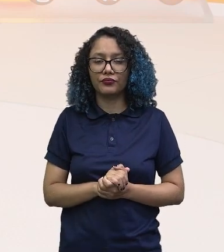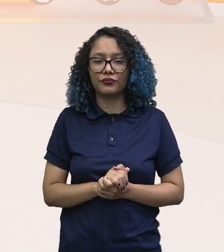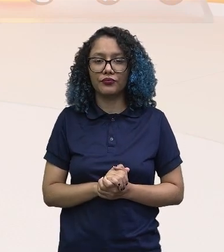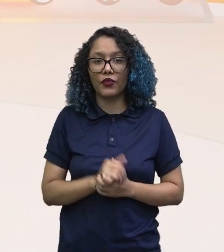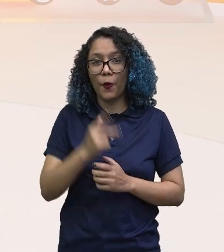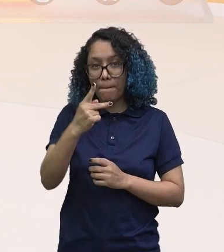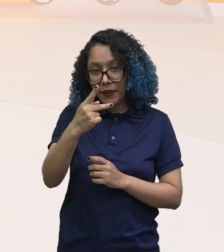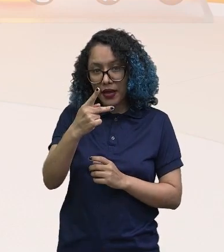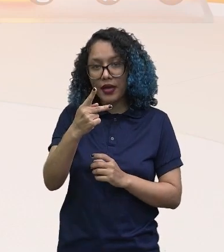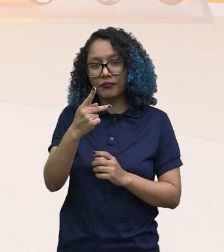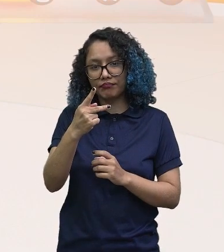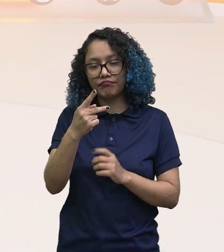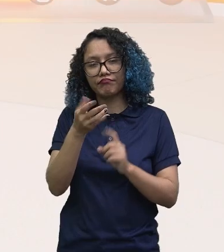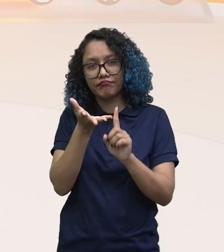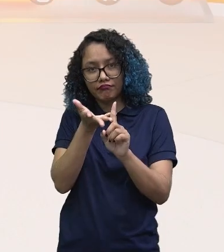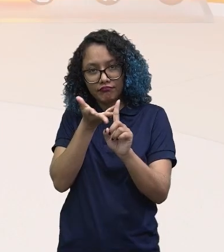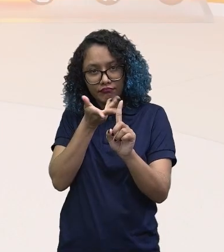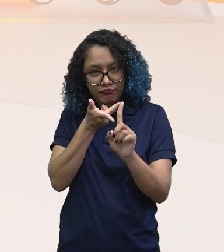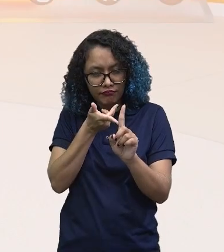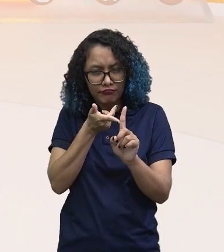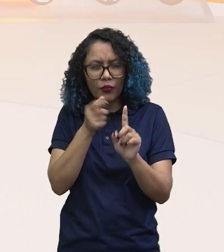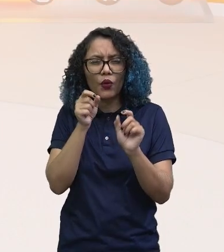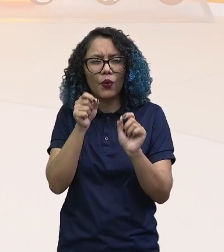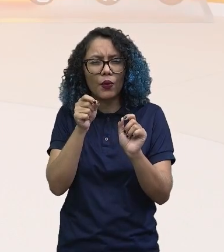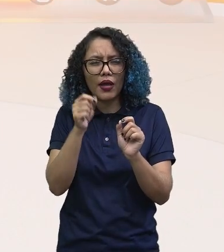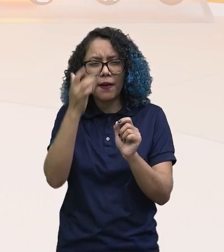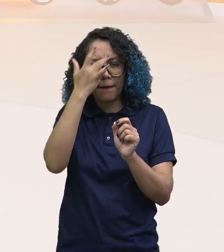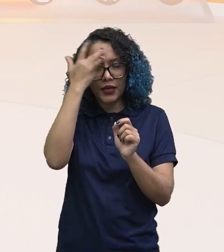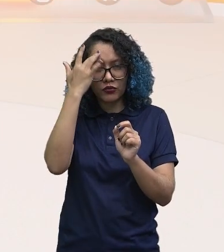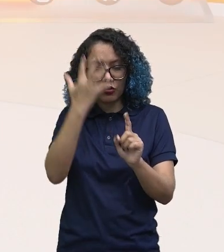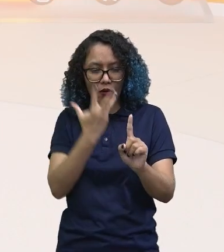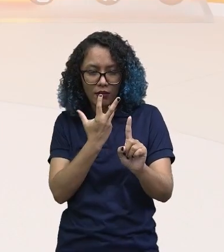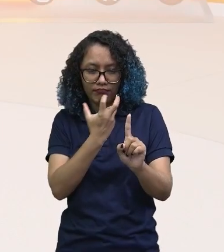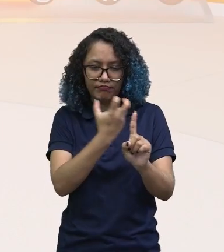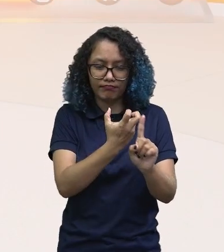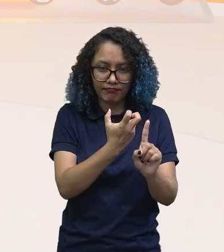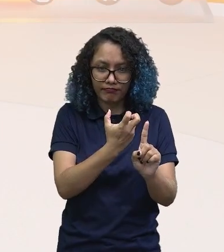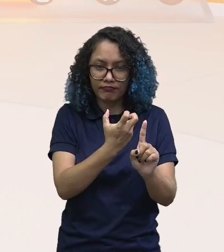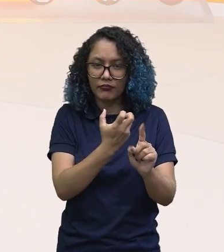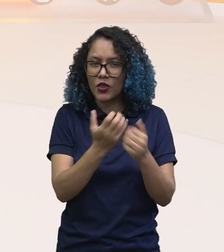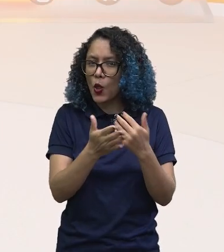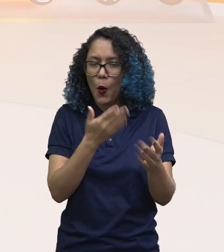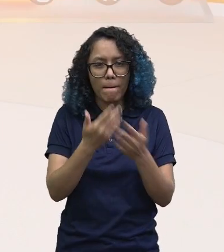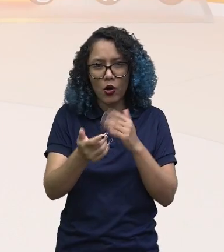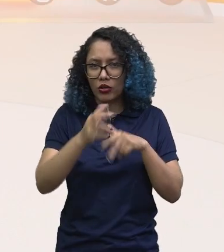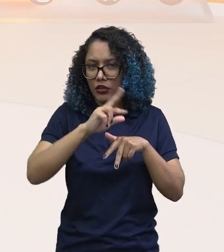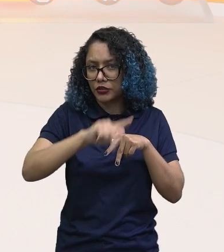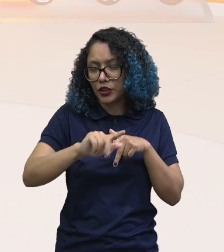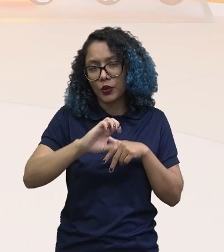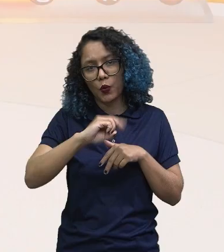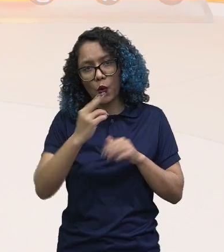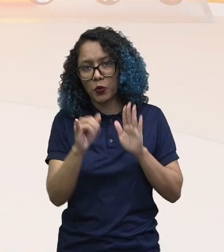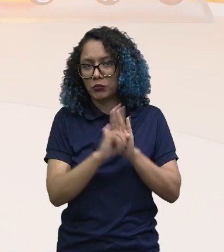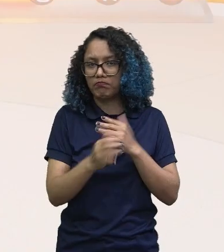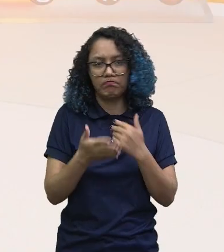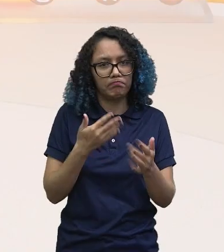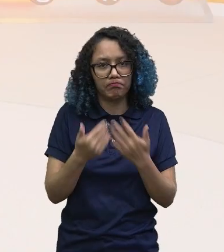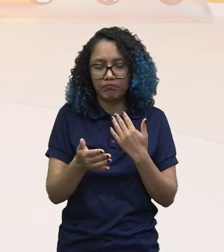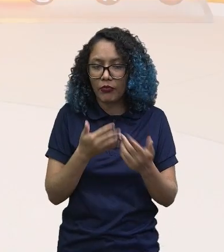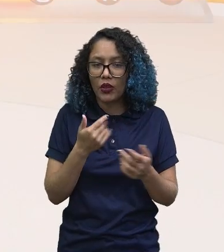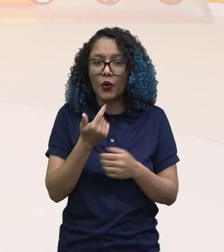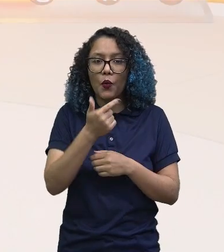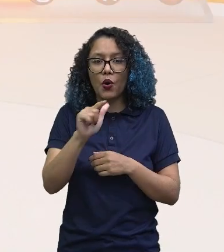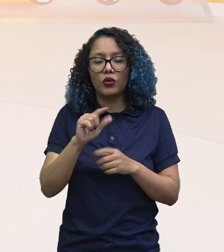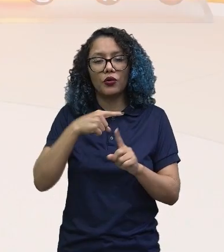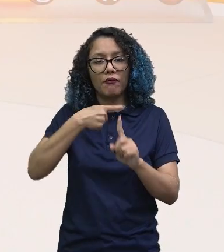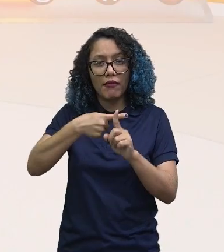de pansexuais, que são pessoas que sentem atração por pessoas independentemente do gênero ou identidade de gênero, e